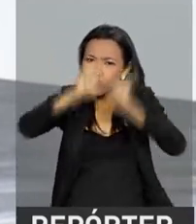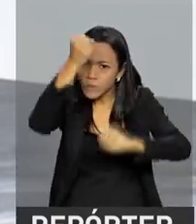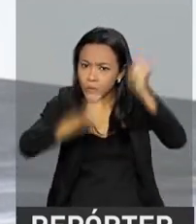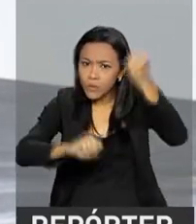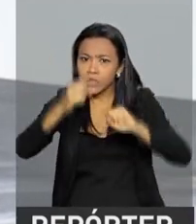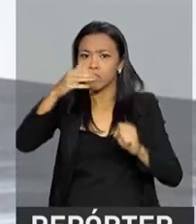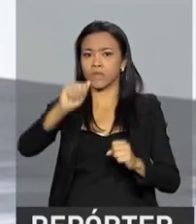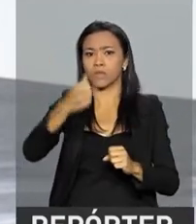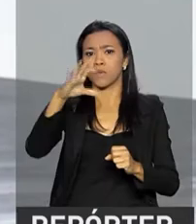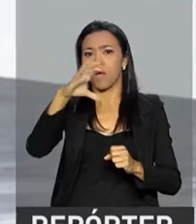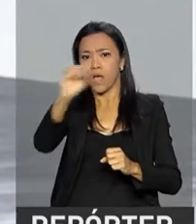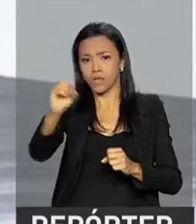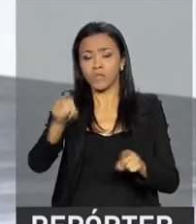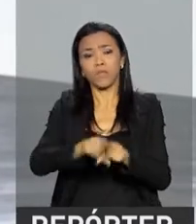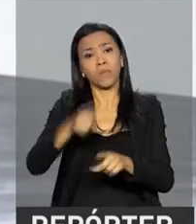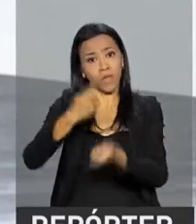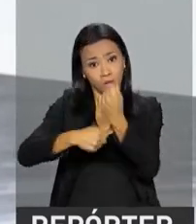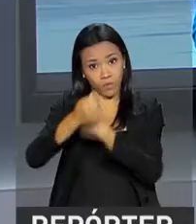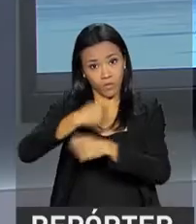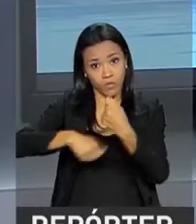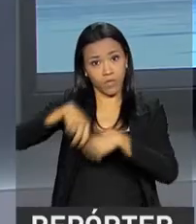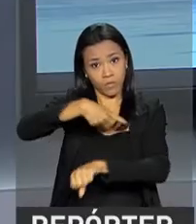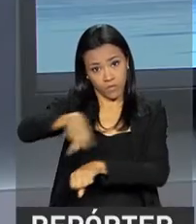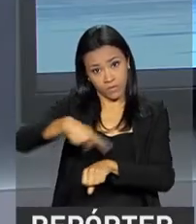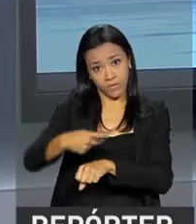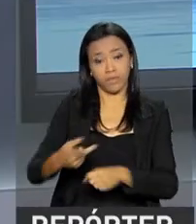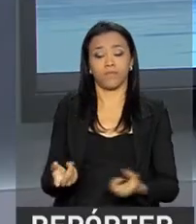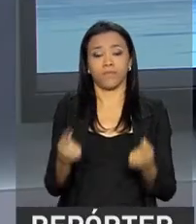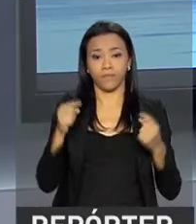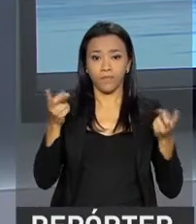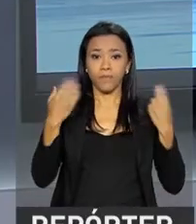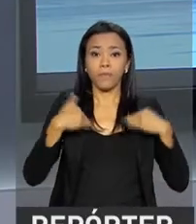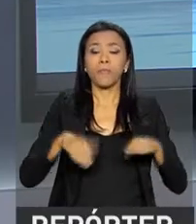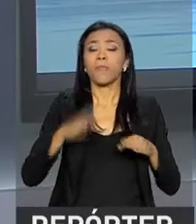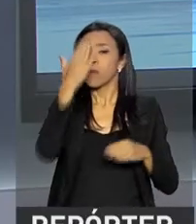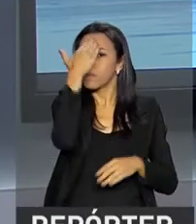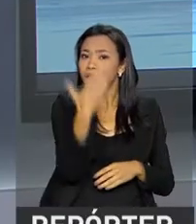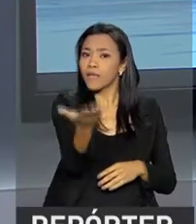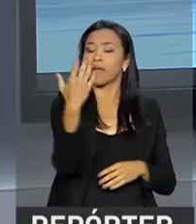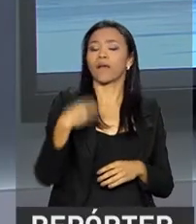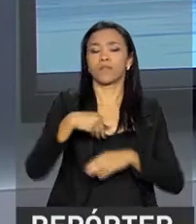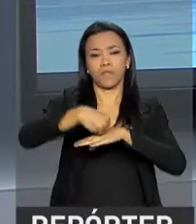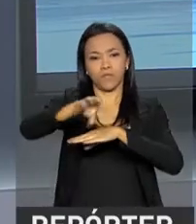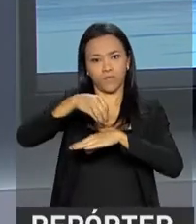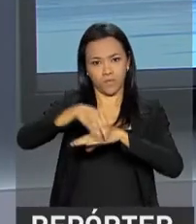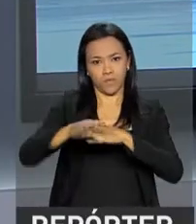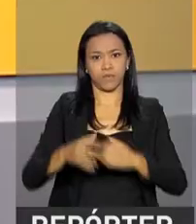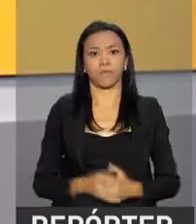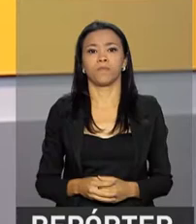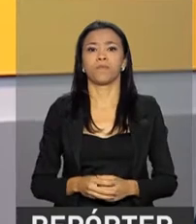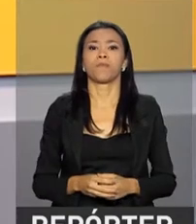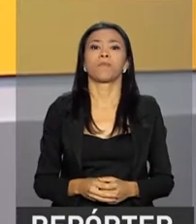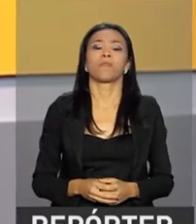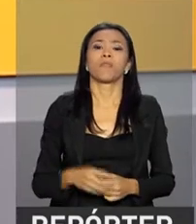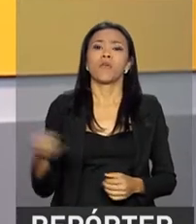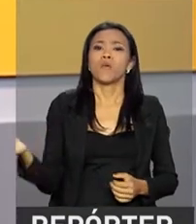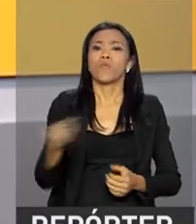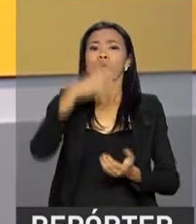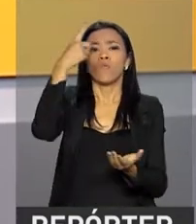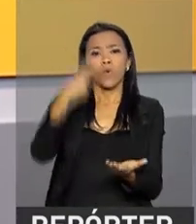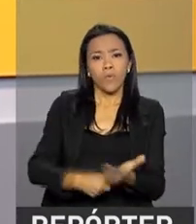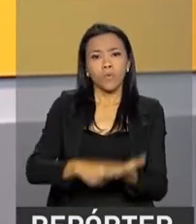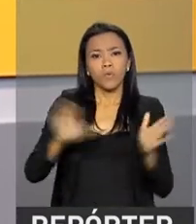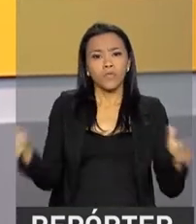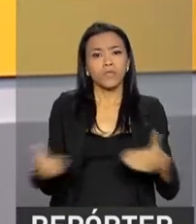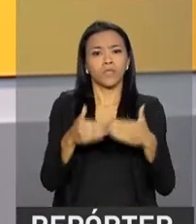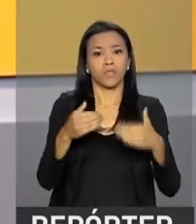economia do país foto com você e renata obrigada mara pelas informações ao vivo direto do palácio do planalto o novo acordo entre